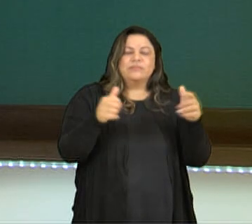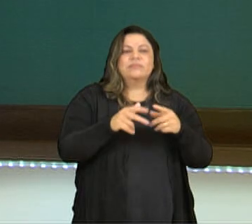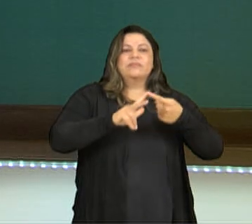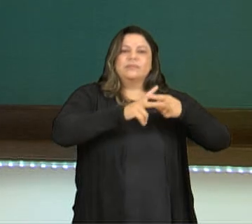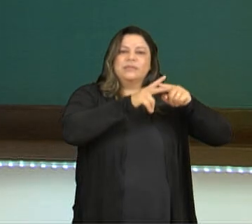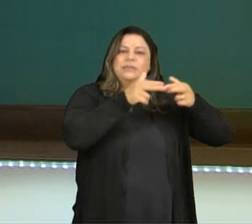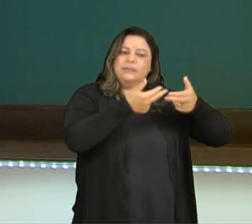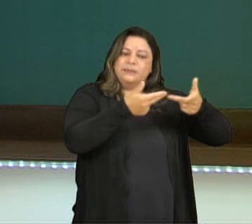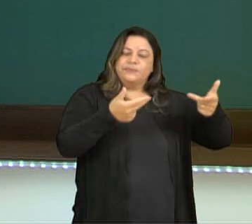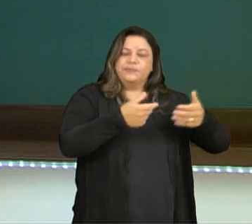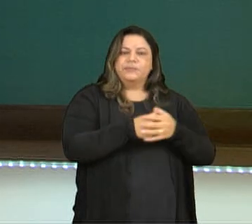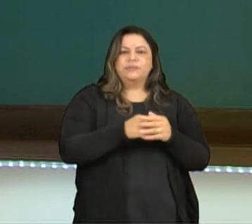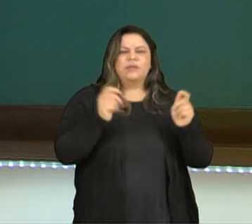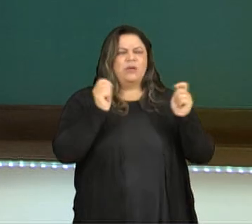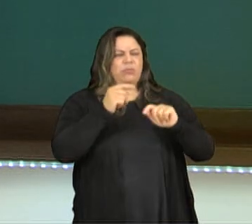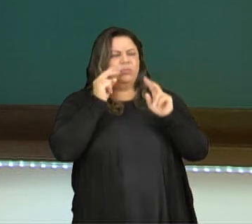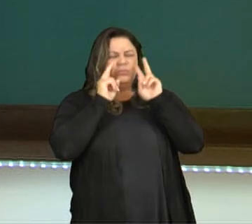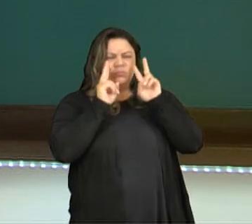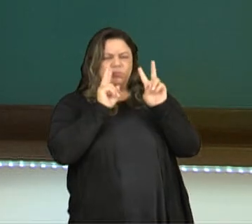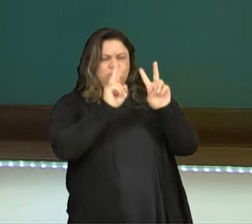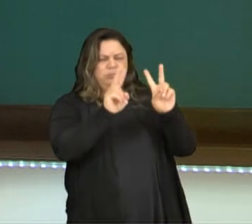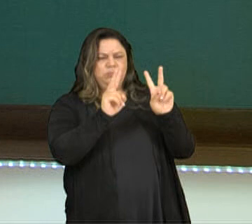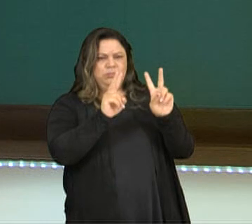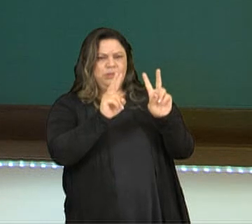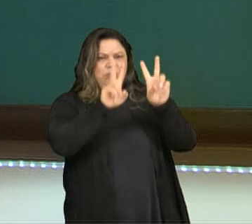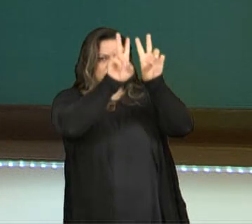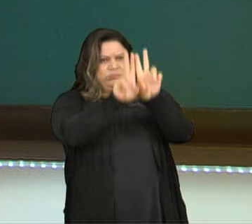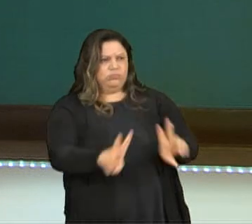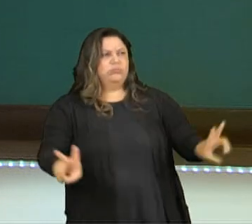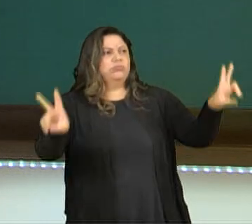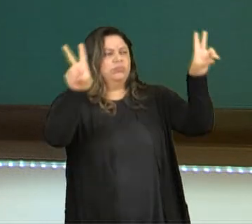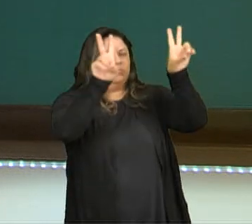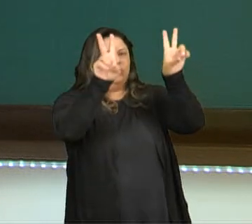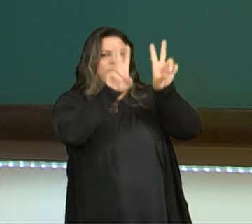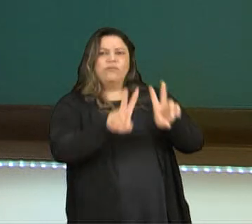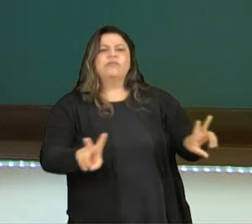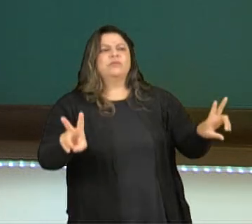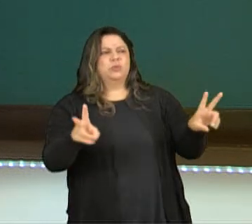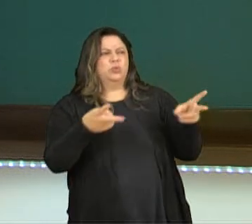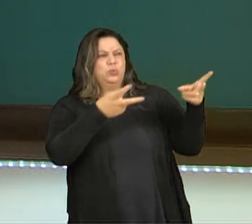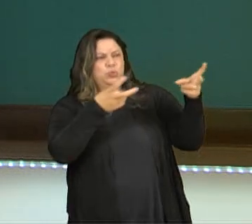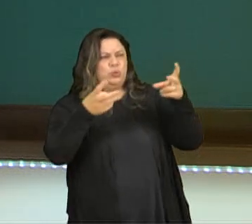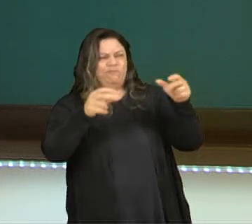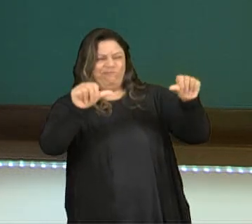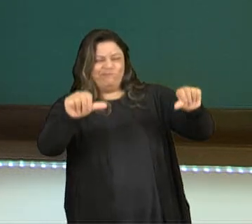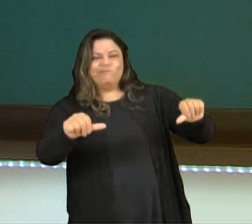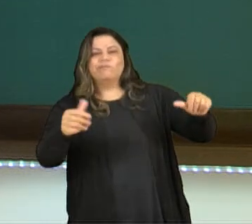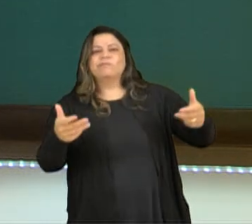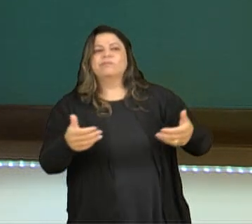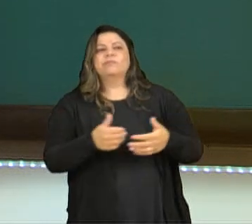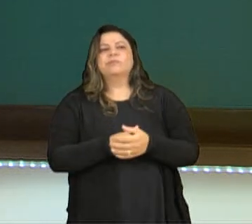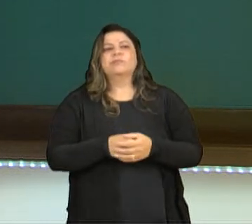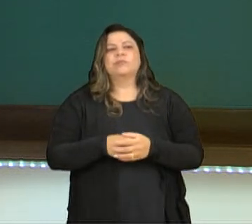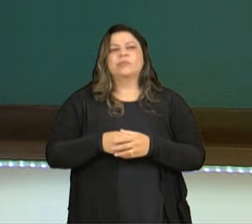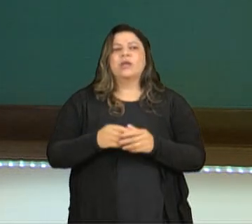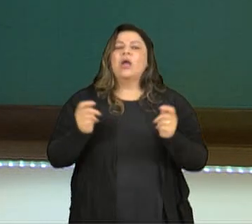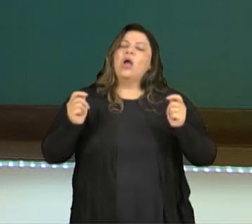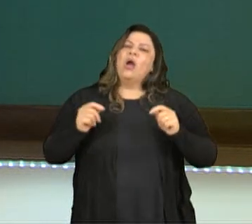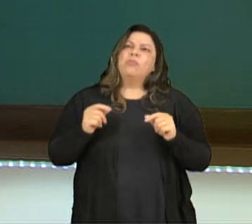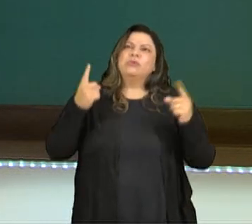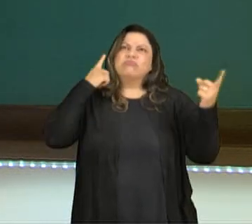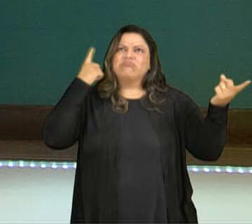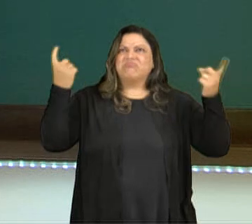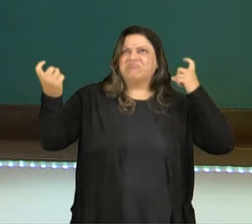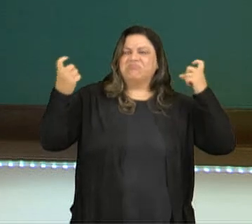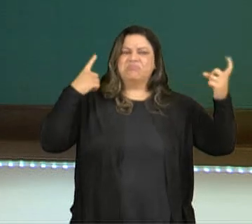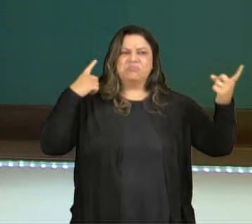causar impactos visuais negativos no meio ambiente, isso é um outro problema. Podem gerar algum ruído,